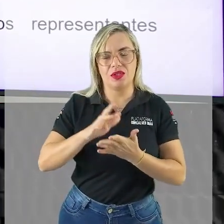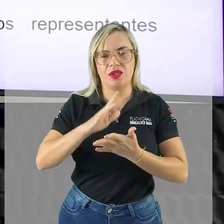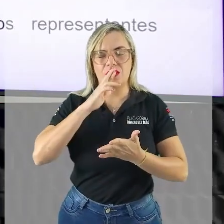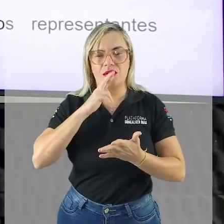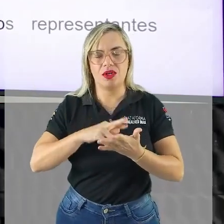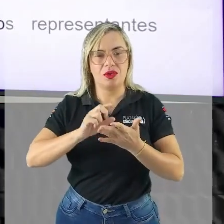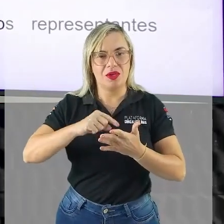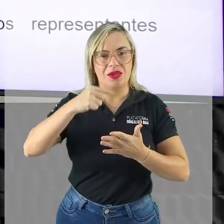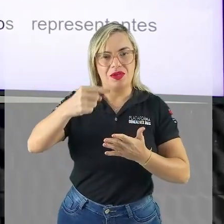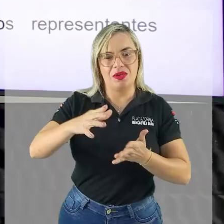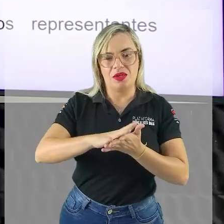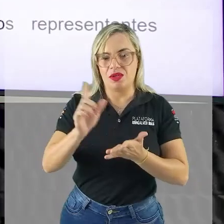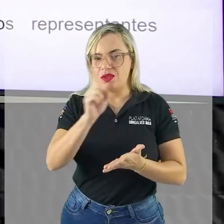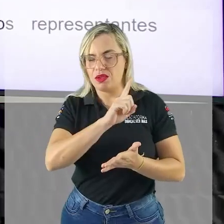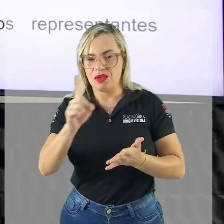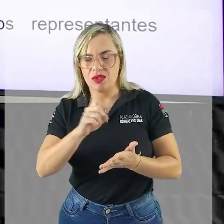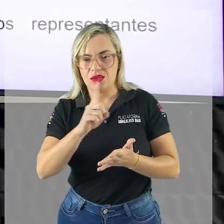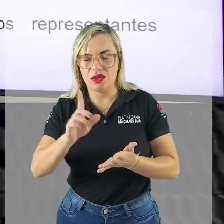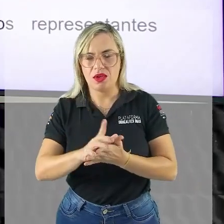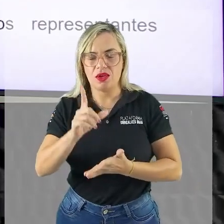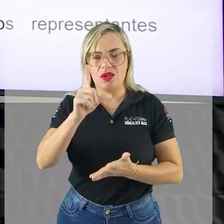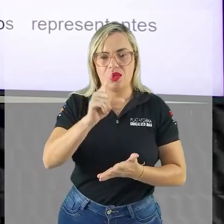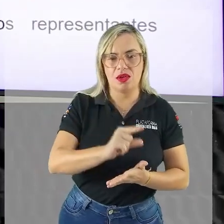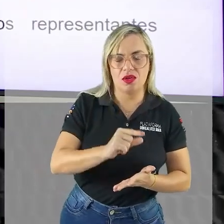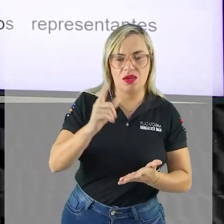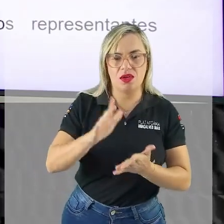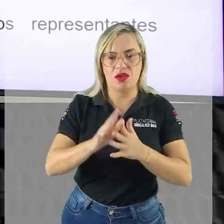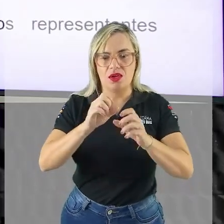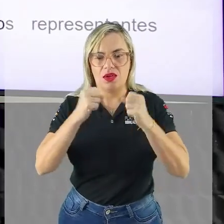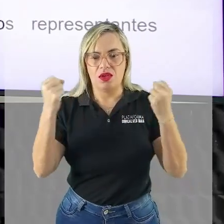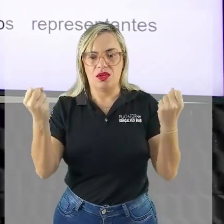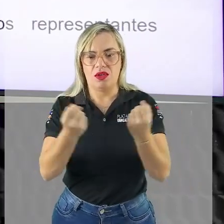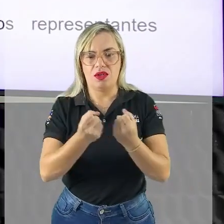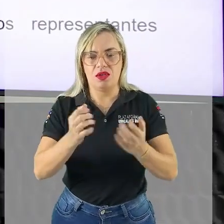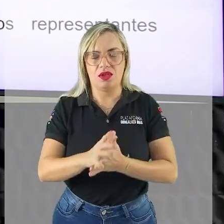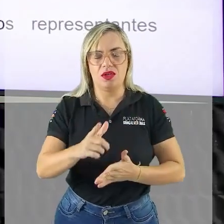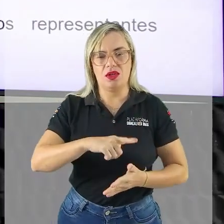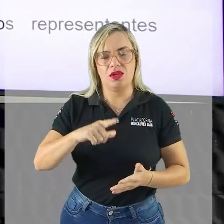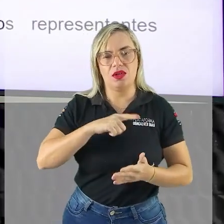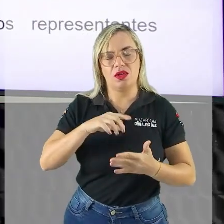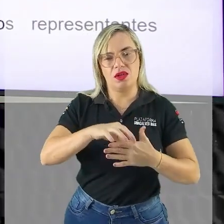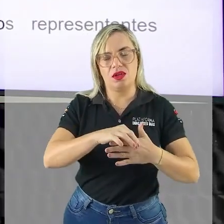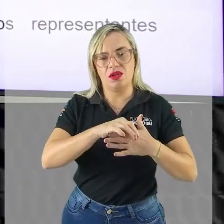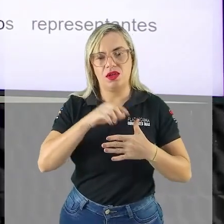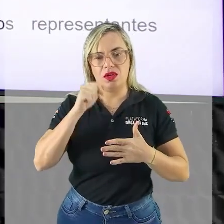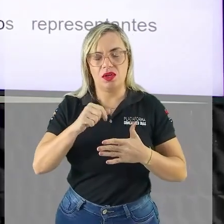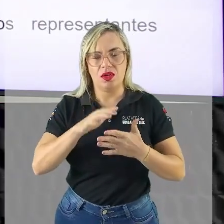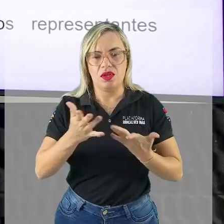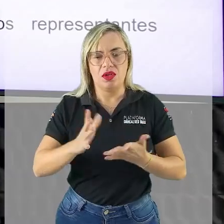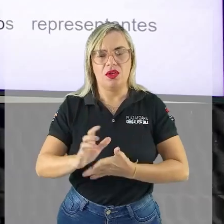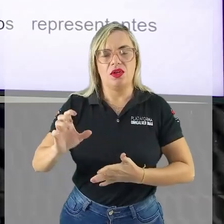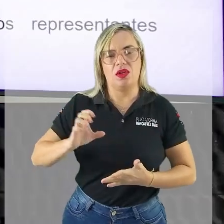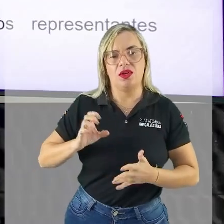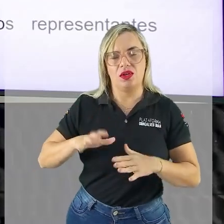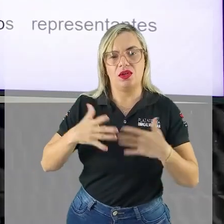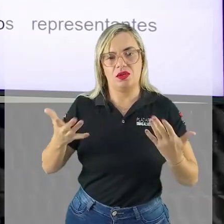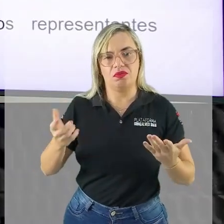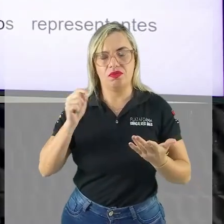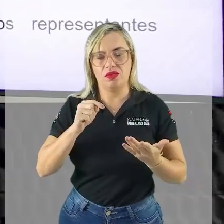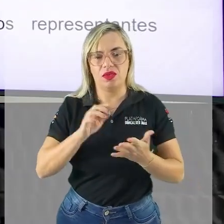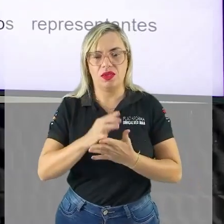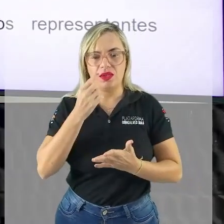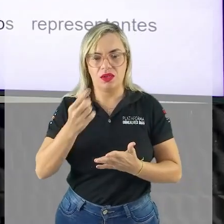que não. Não são as minorias sociais que vão deter esses privilégios e essas regalias, tá? Esse